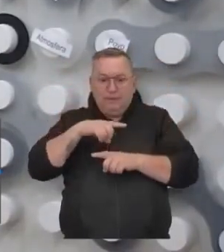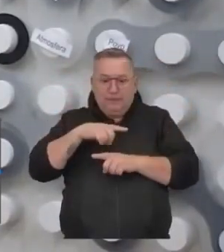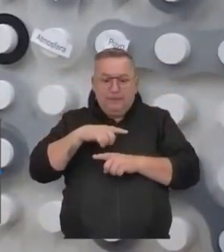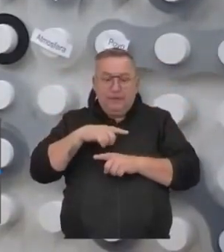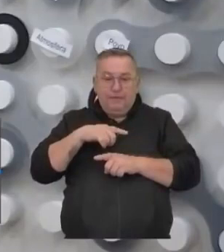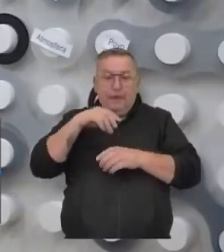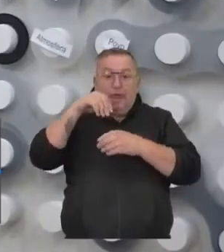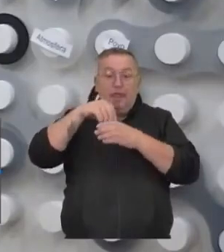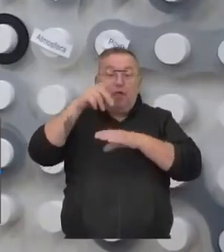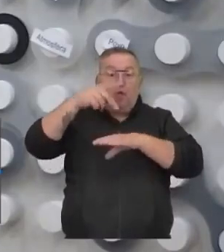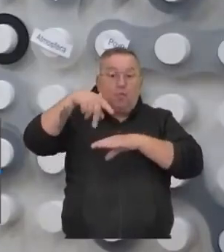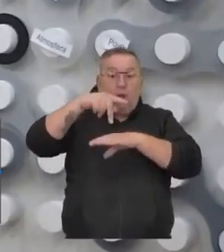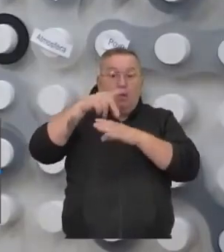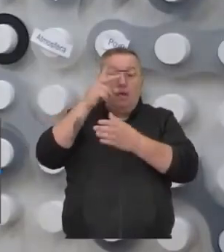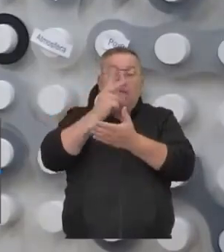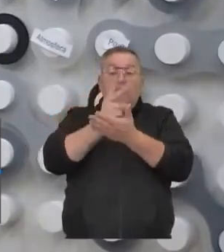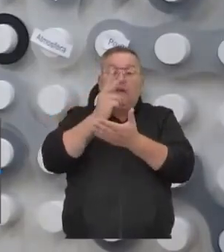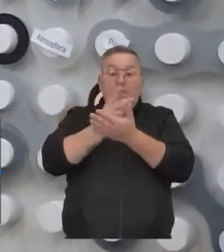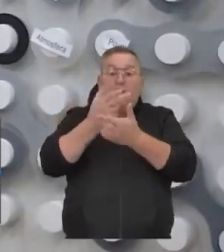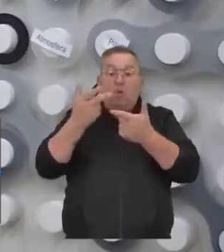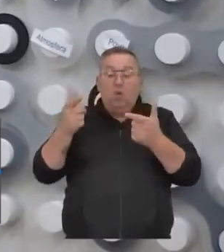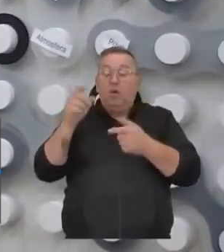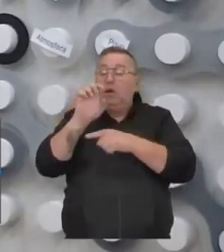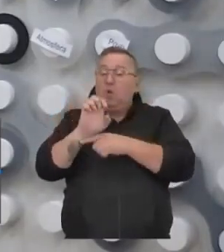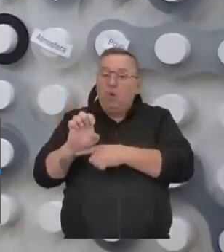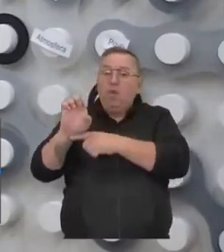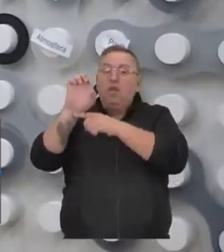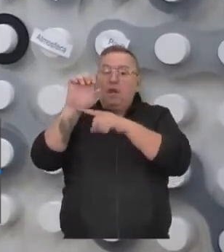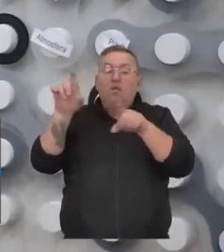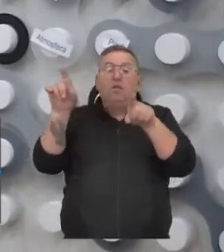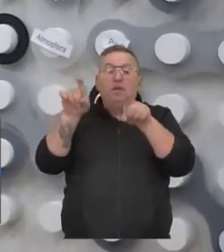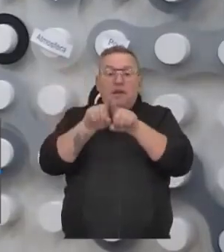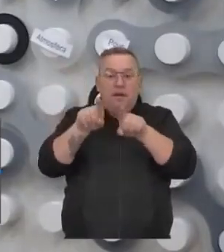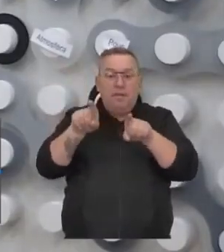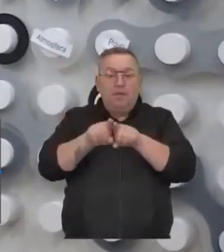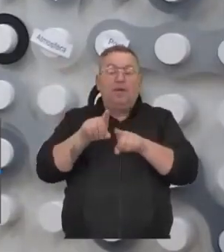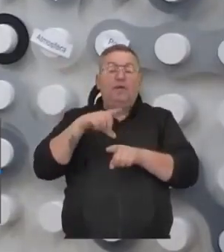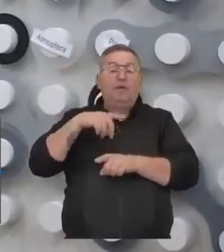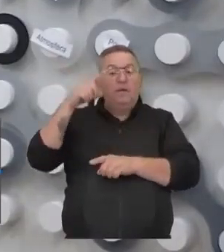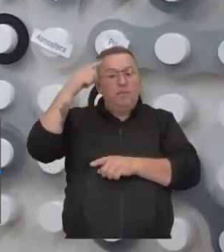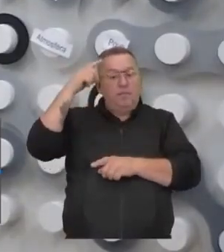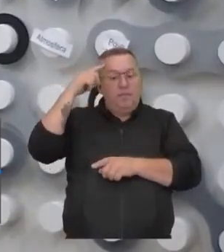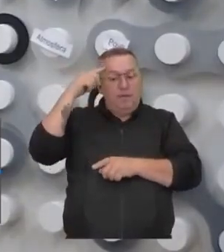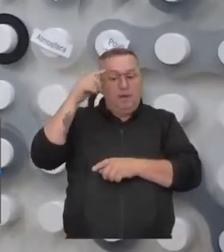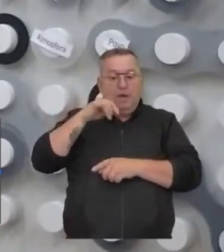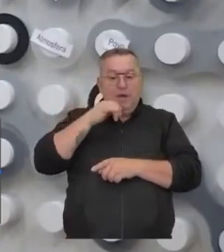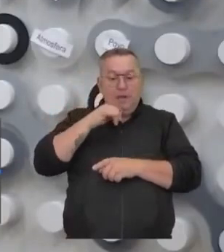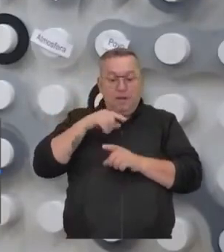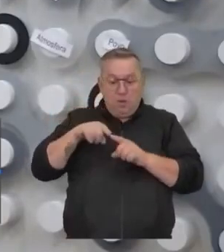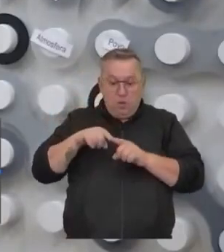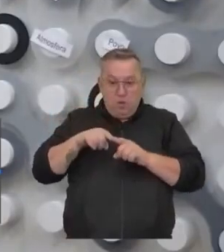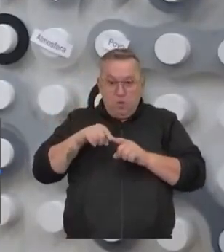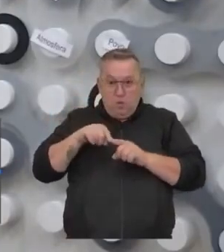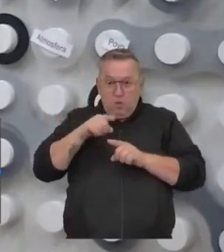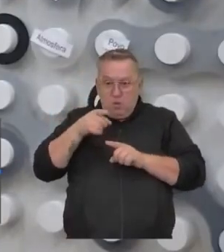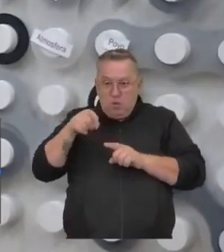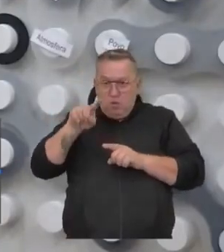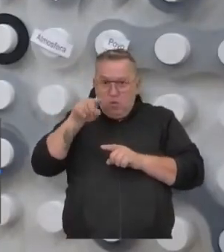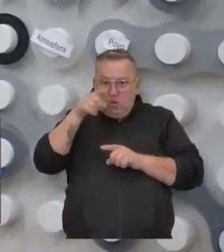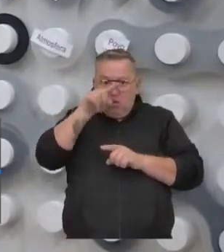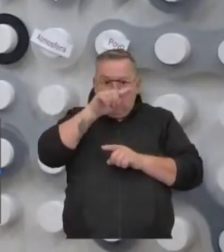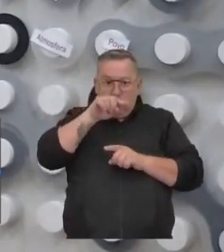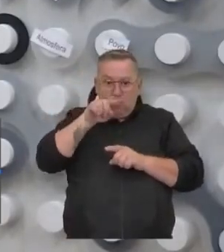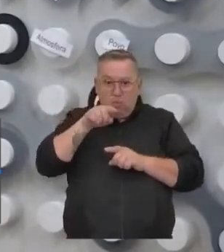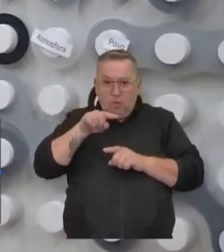Dentro do país é a mesma coisa, e dentro do estado também é a mesma coisa. Você pensa no contorno dessa figura, e